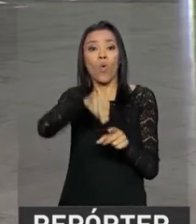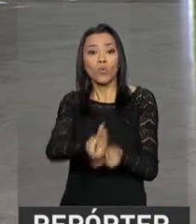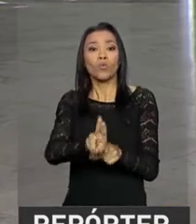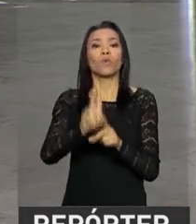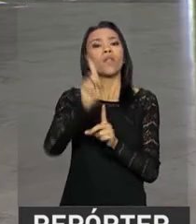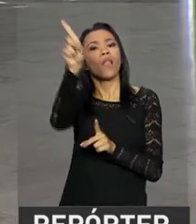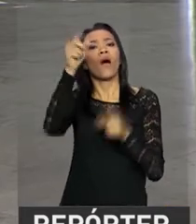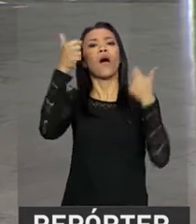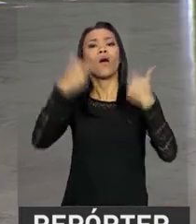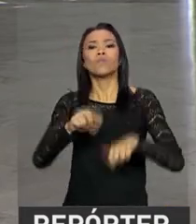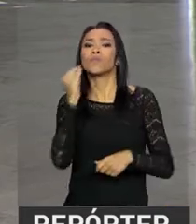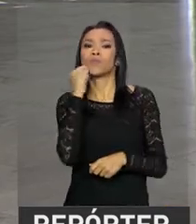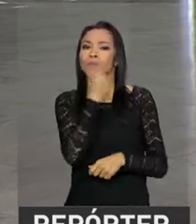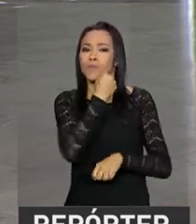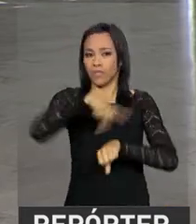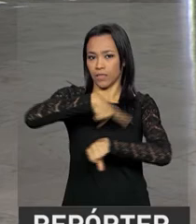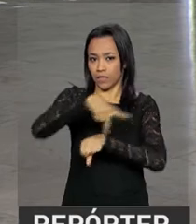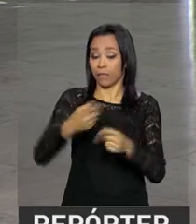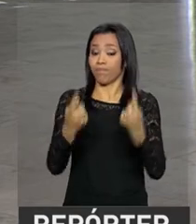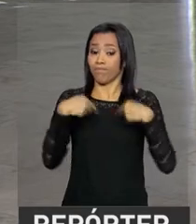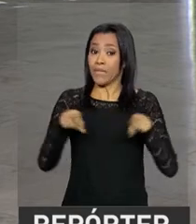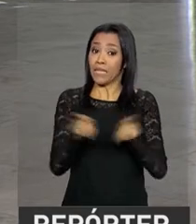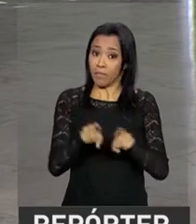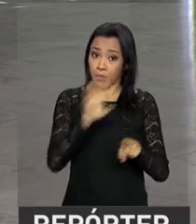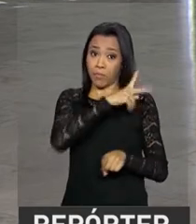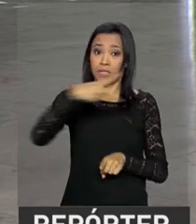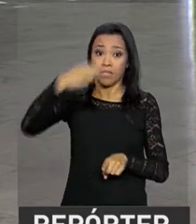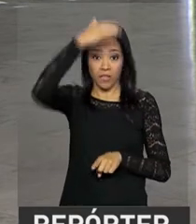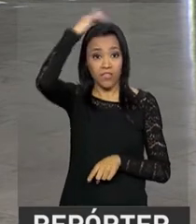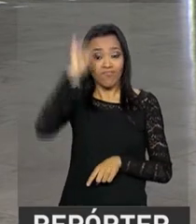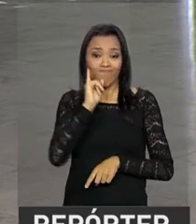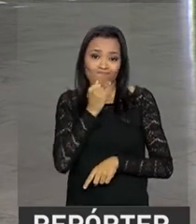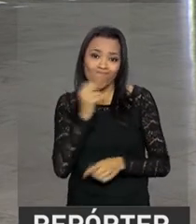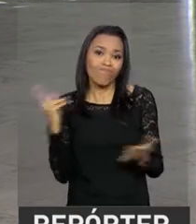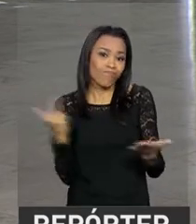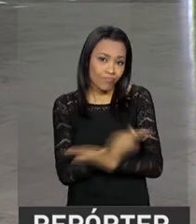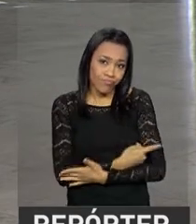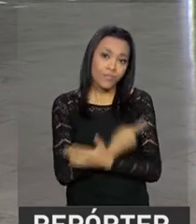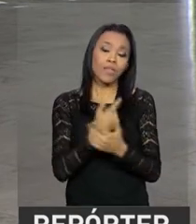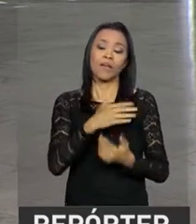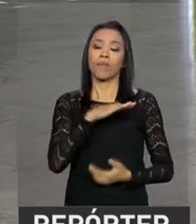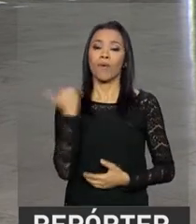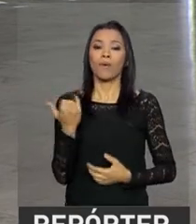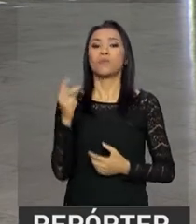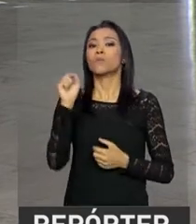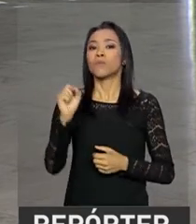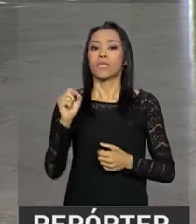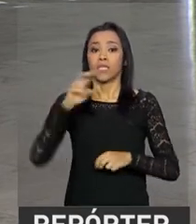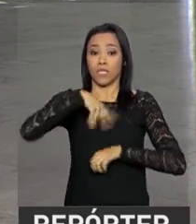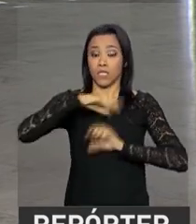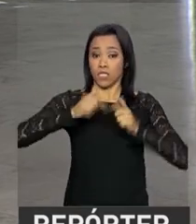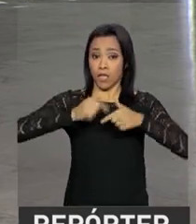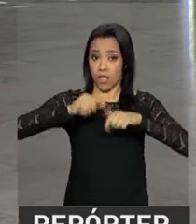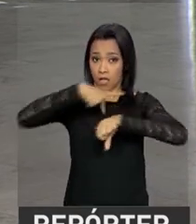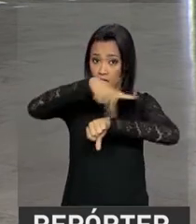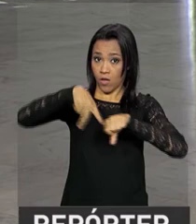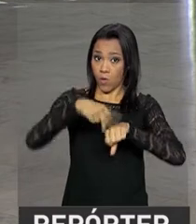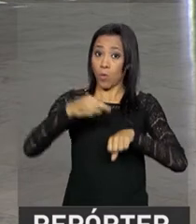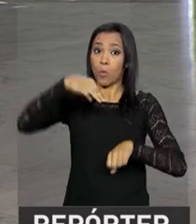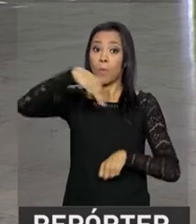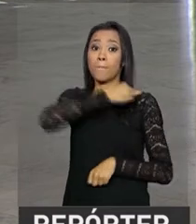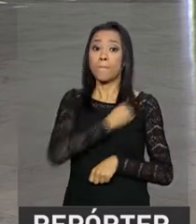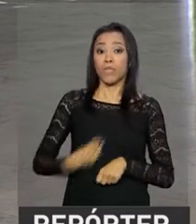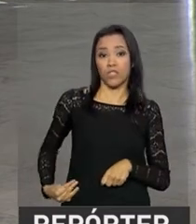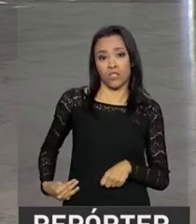oficial o presidente michel temer lamentou a morte do ex presidente e ex primeiro ministro de israel shimon peres temer disse que sua luta